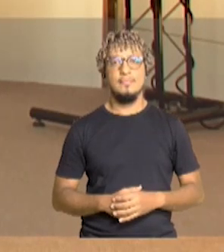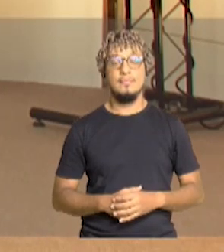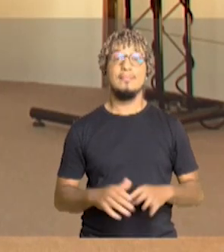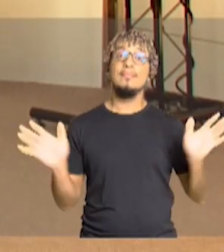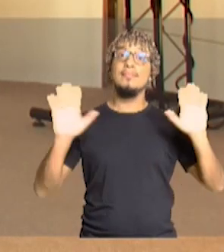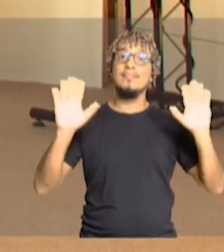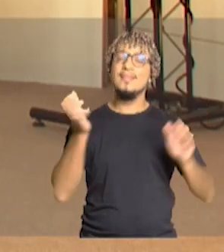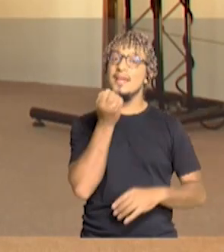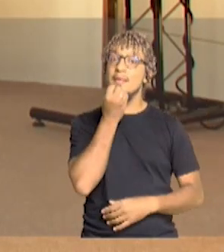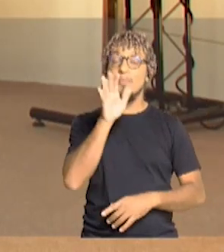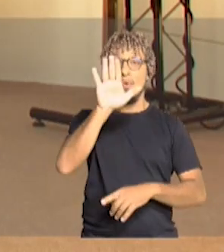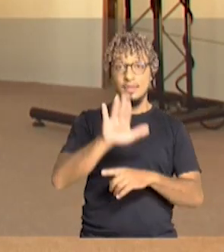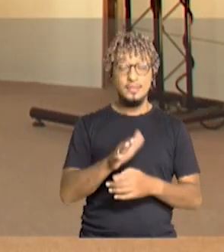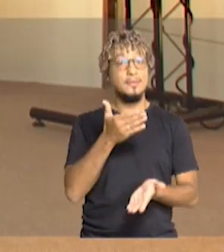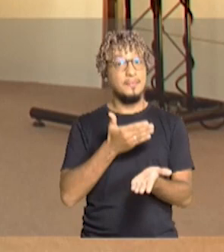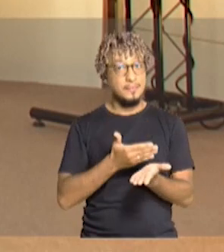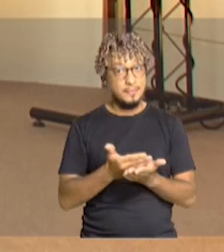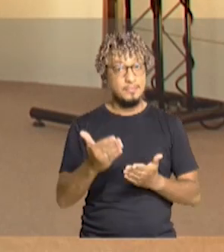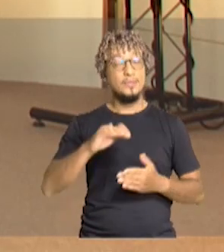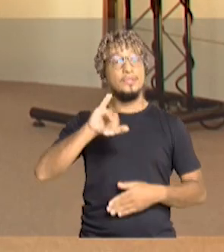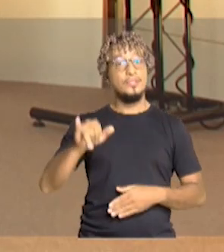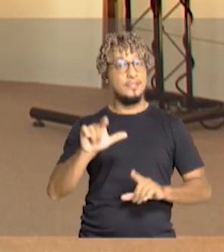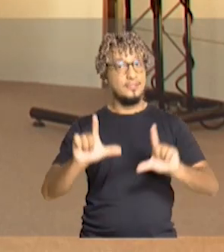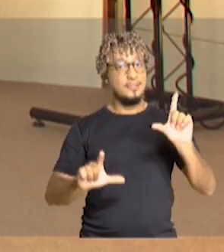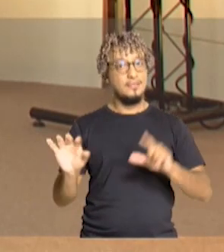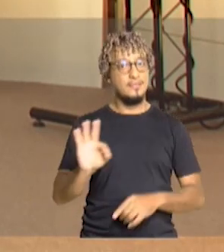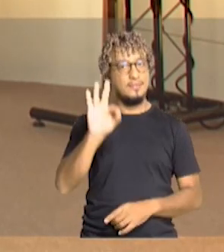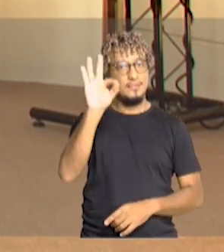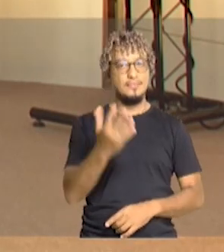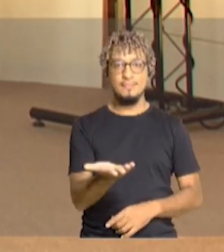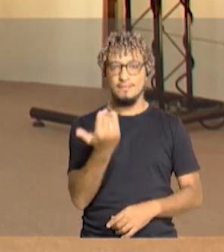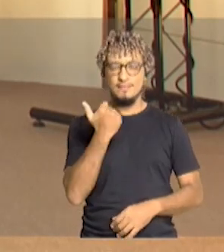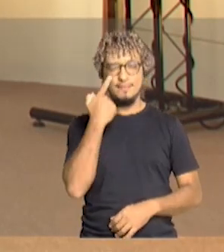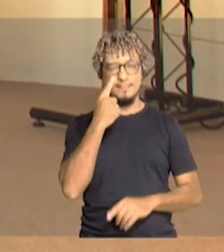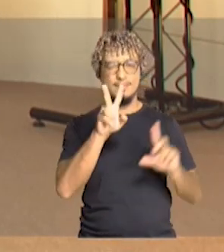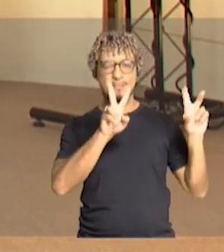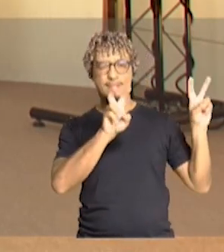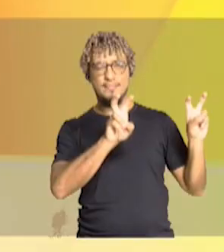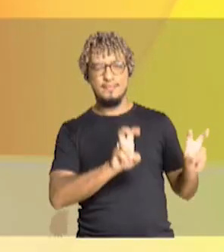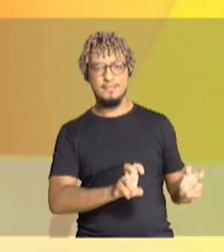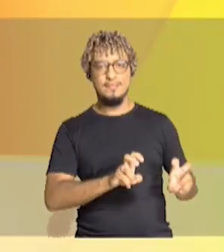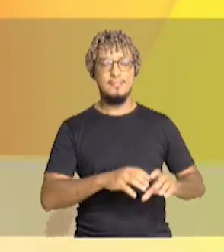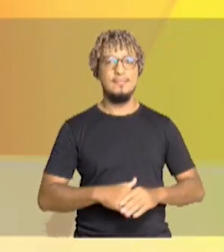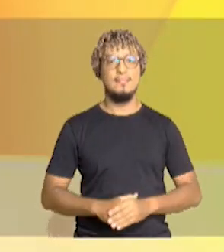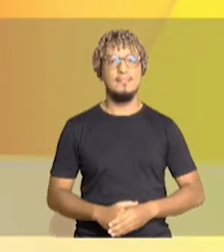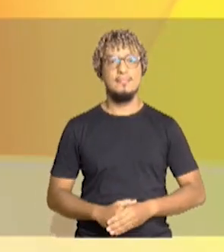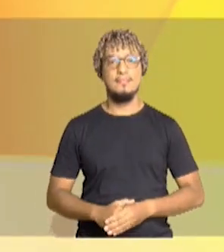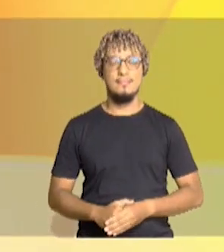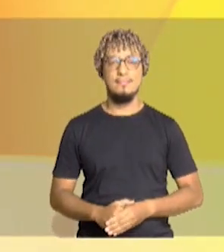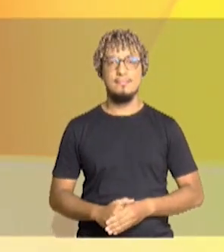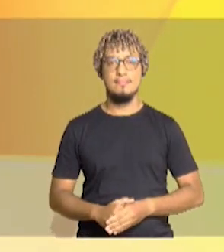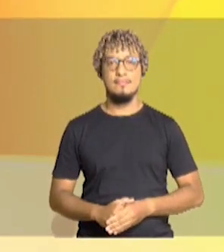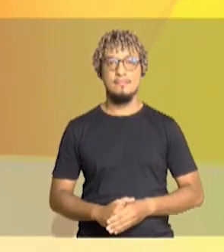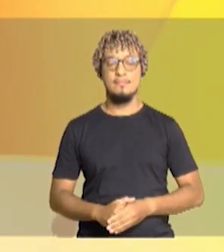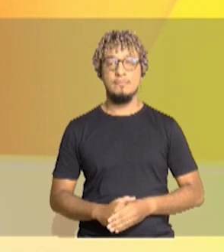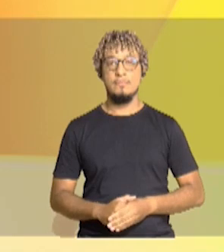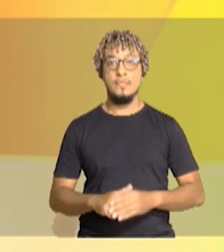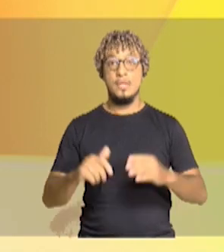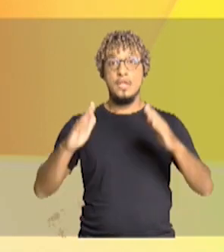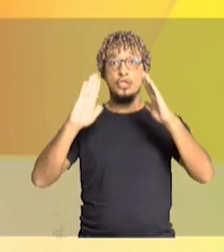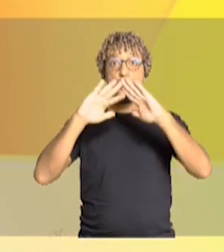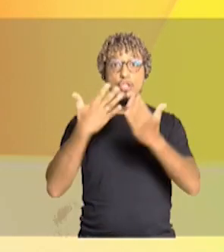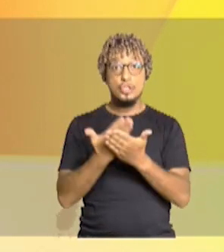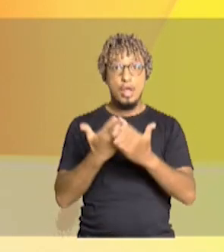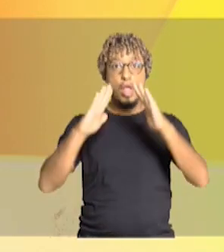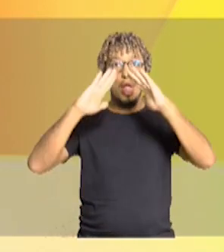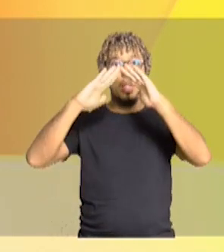Olá boa tarde começa agora o jtv UFMA Vamos aos destaques de hoje telhado de